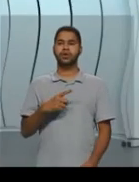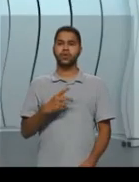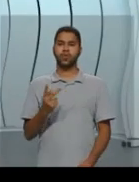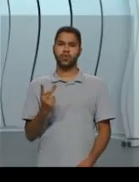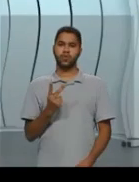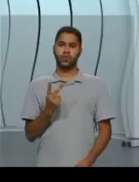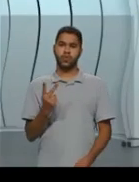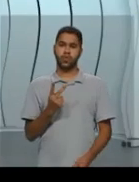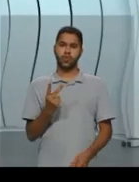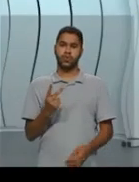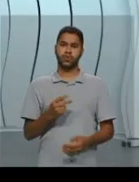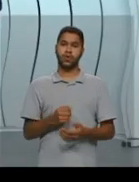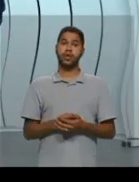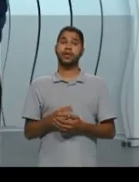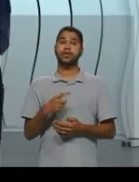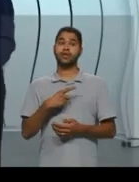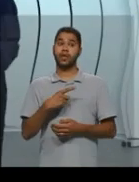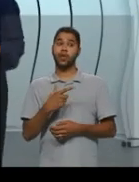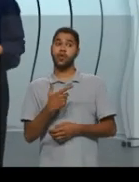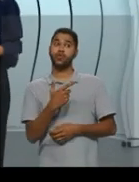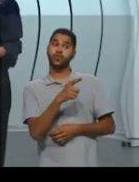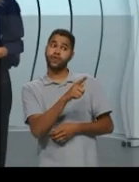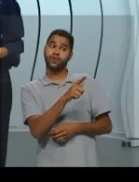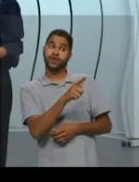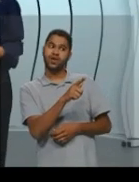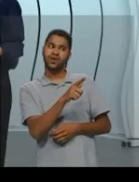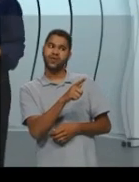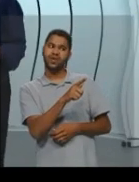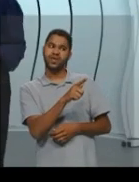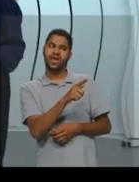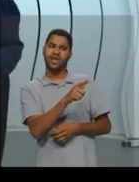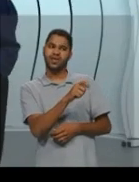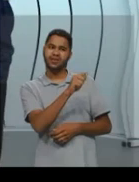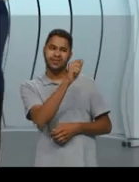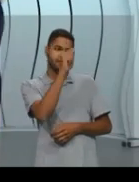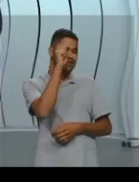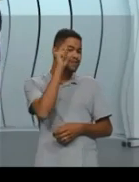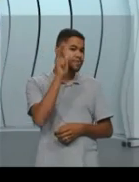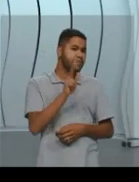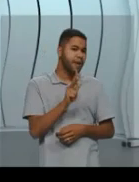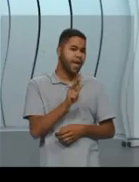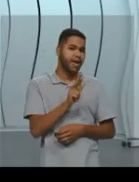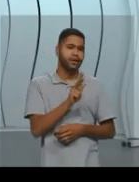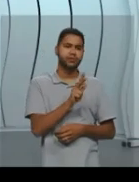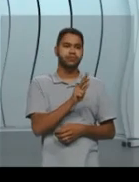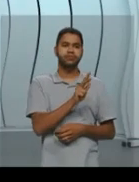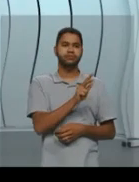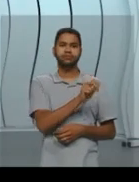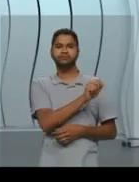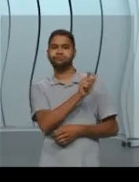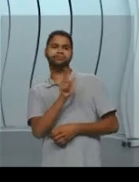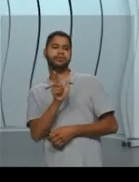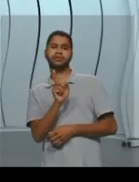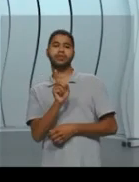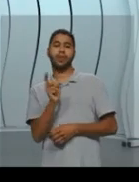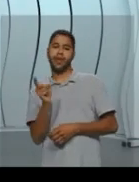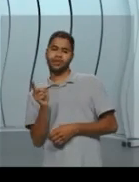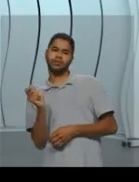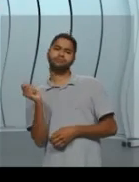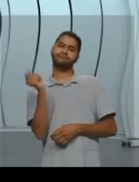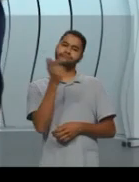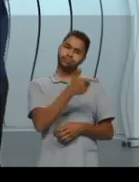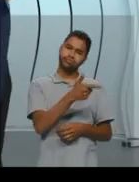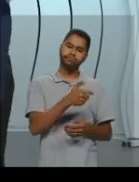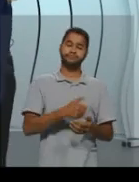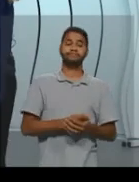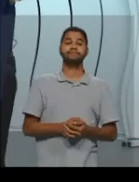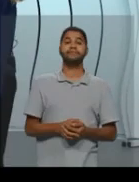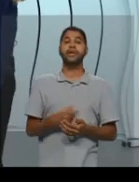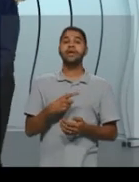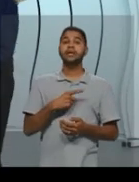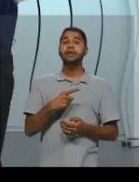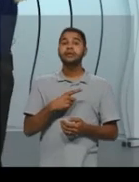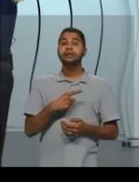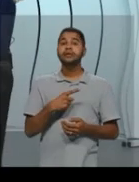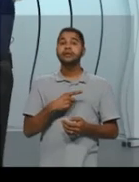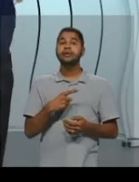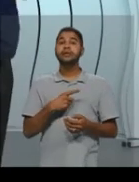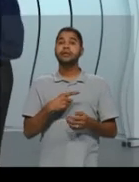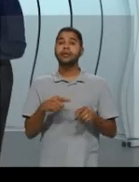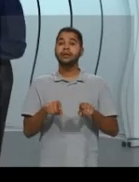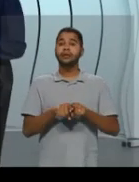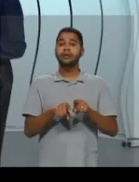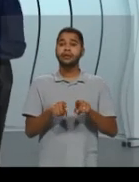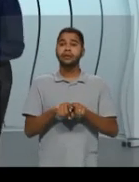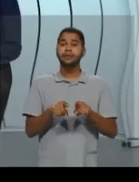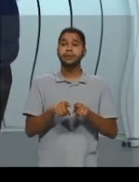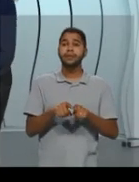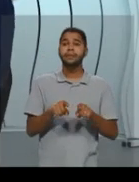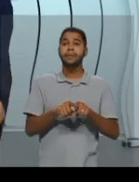pressupostos. Existe outro filho e ele não é tão esperto. Com verbos que indicam permanência ou mudança